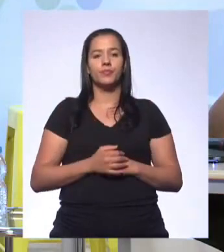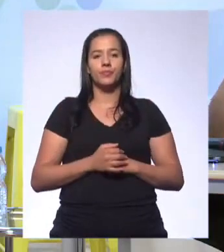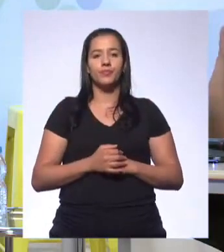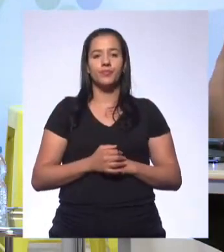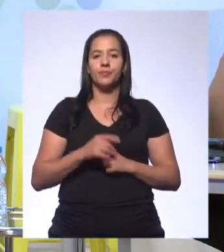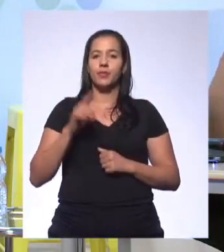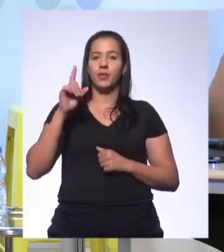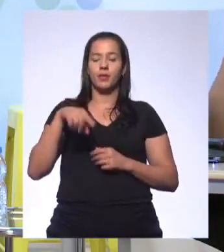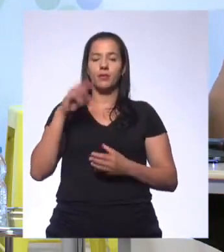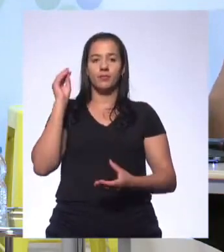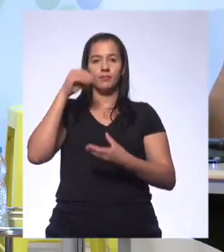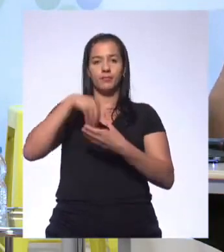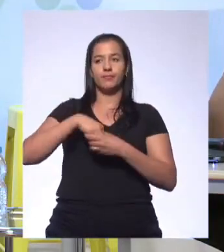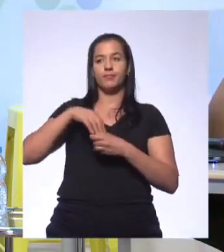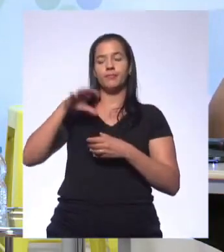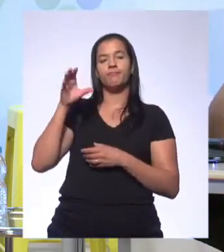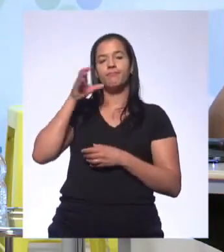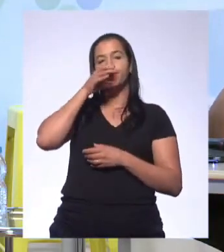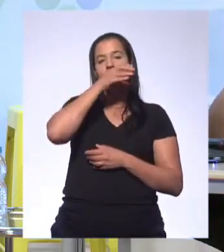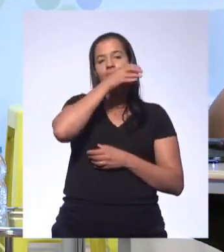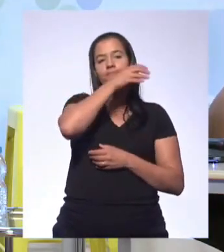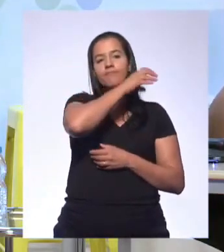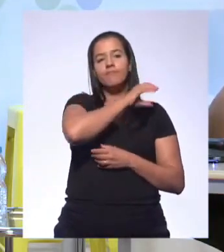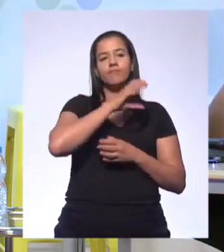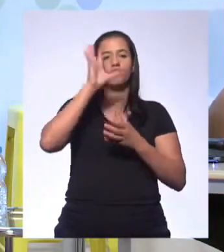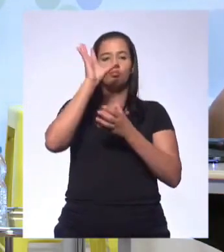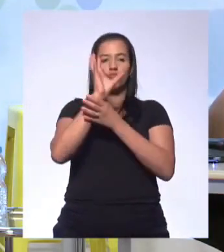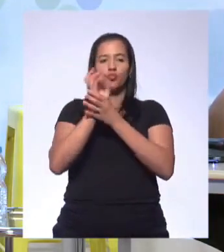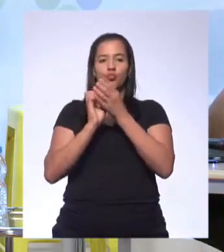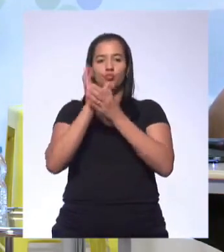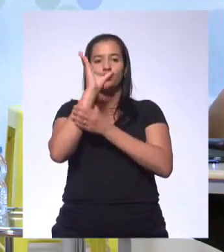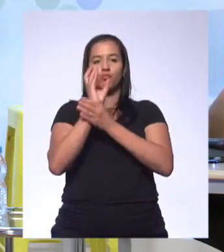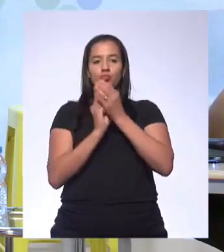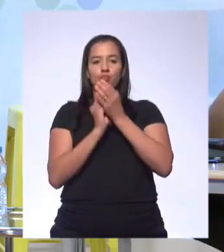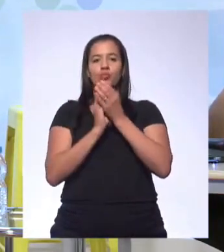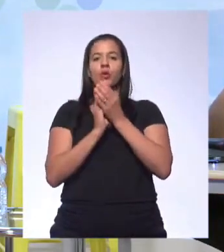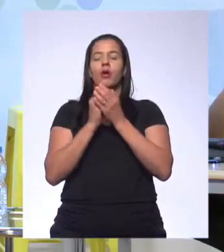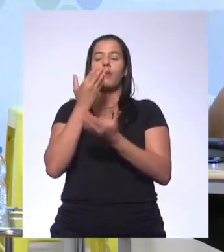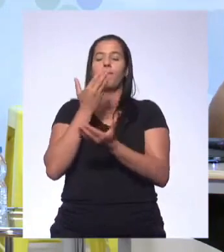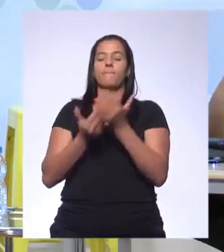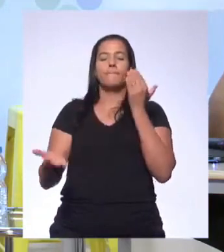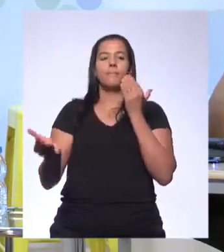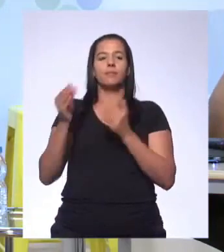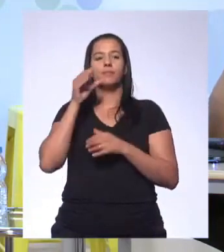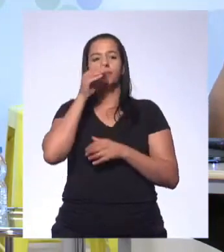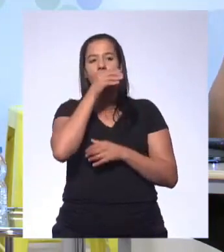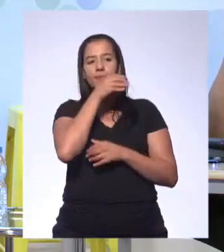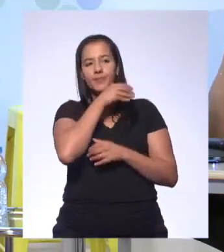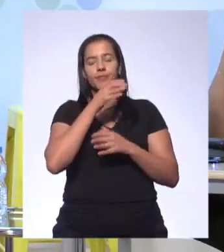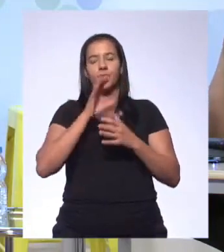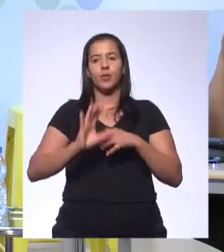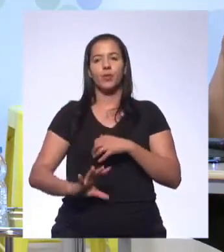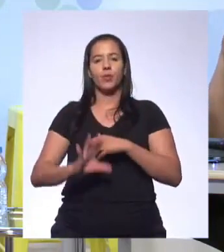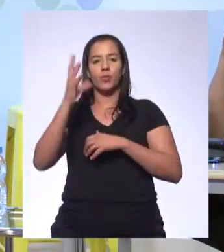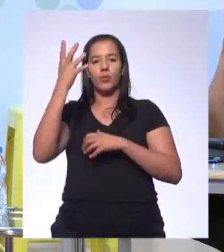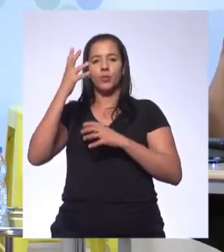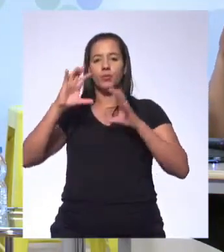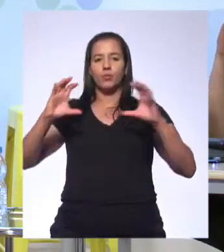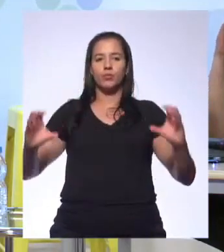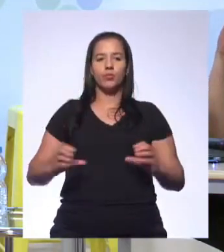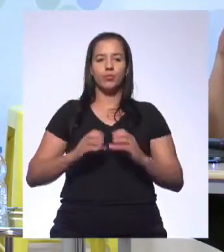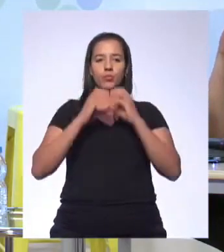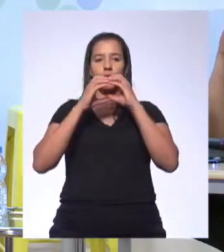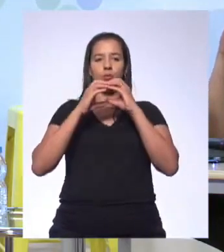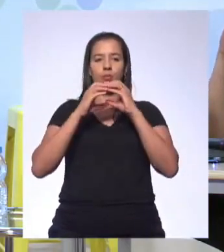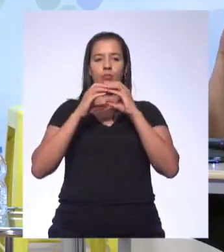vai armazenando o calor, evitando, né, a perda de calor, com a ação aí da camada